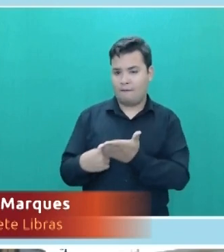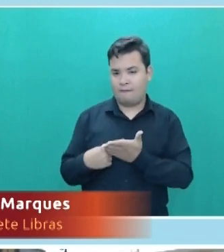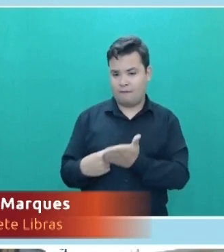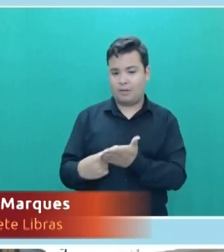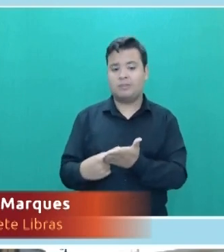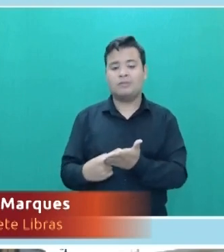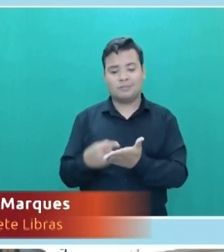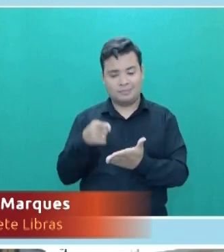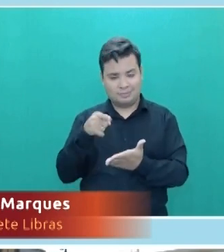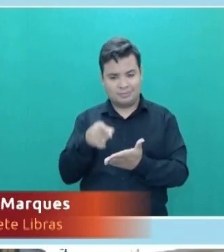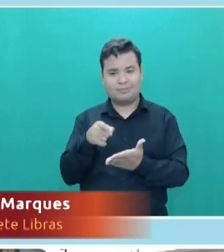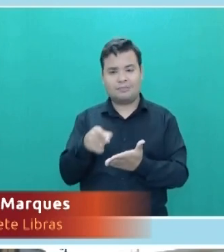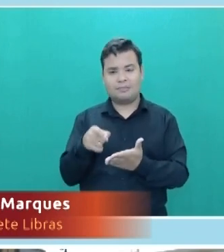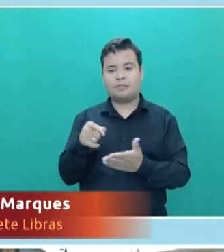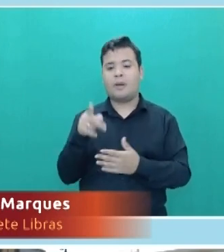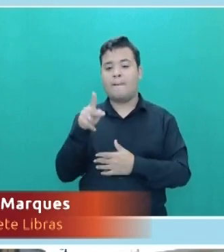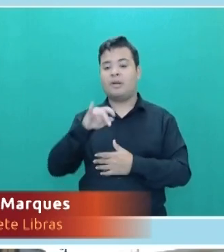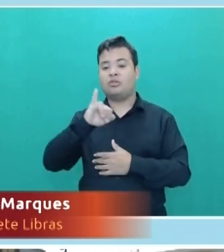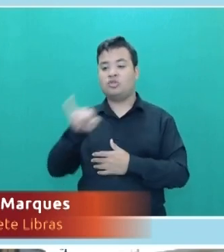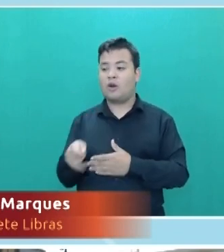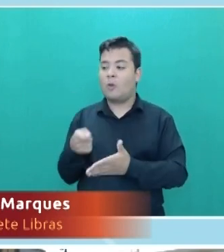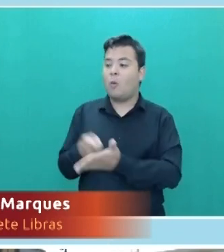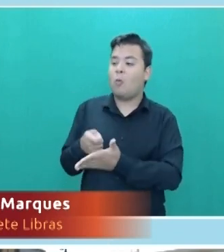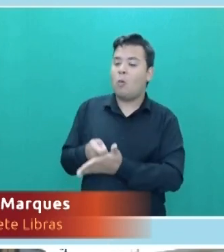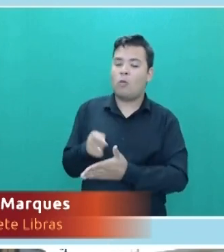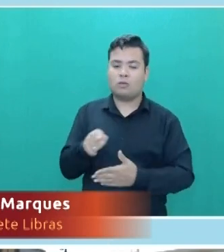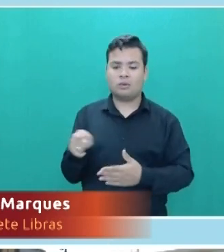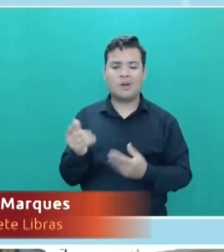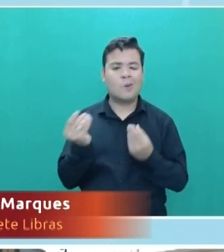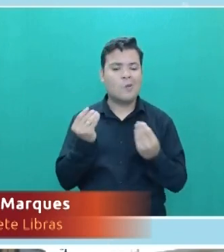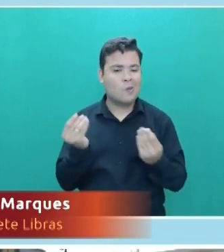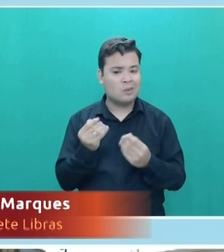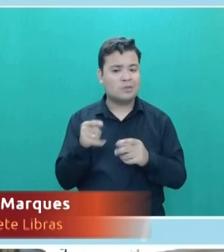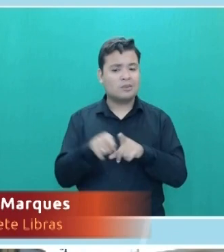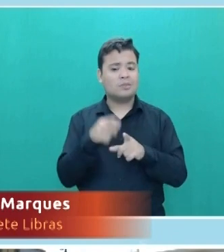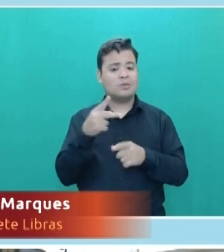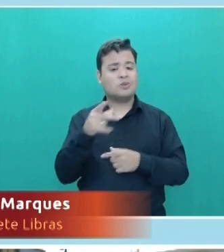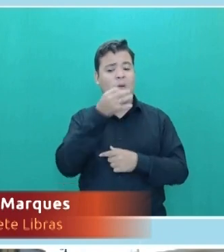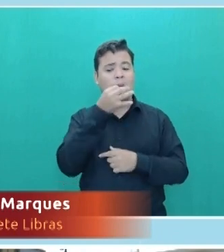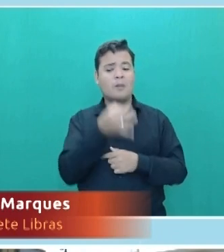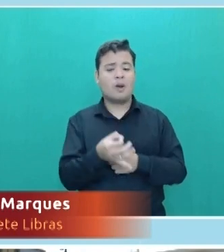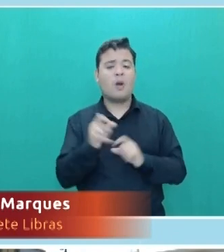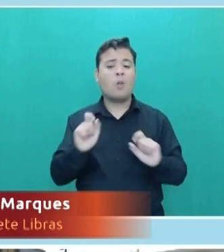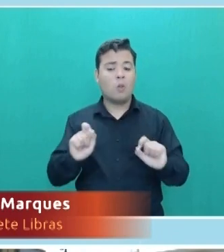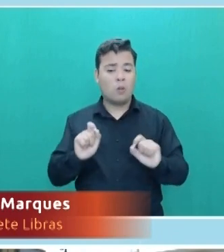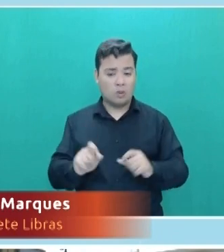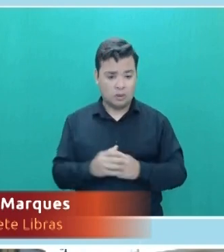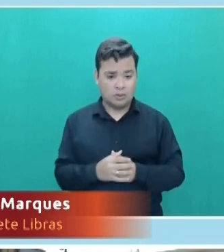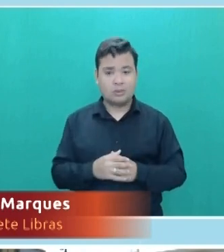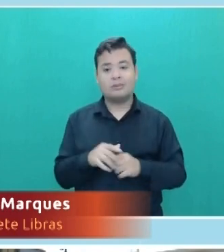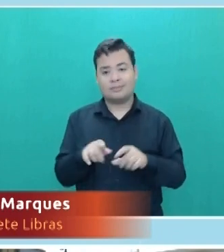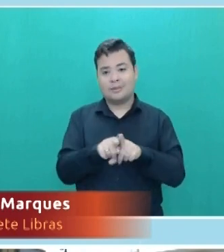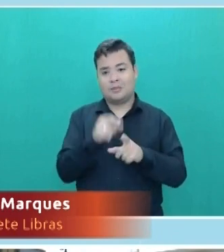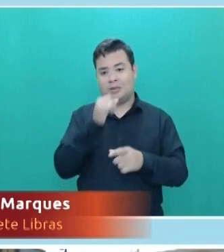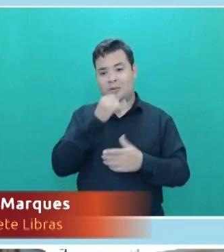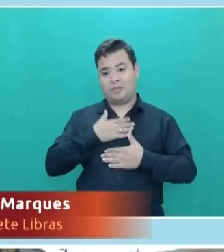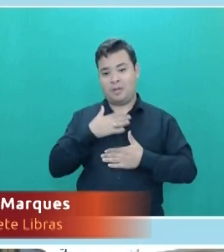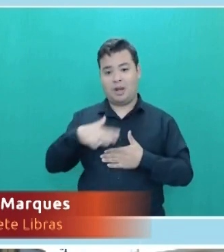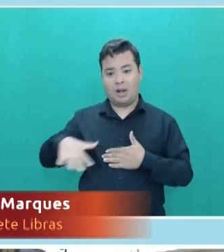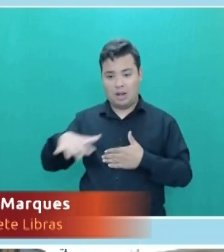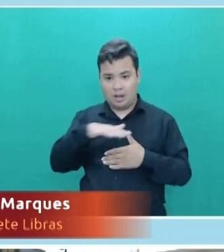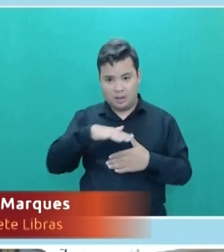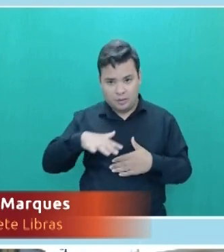o empregador. Como é que isso funciona? E como é que o senhor enxerga também o aumento? Cito isso até da minha categoria, que hoje em